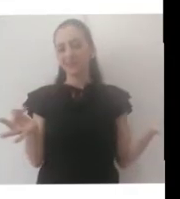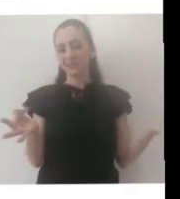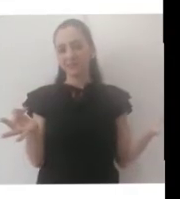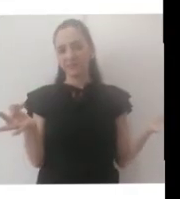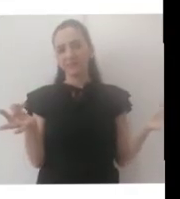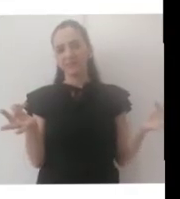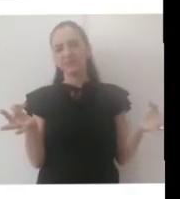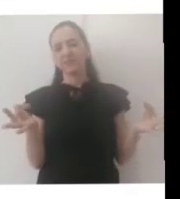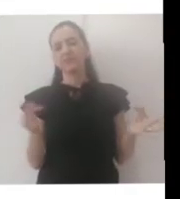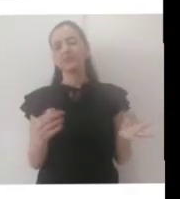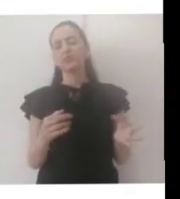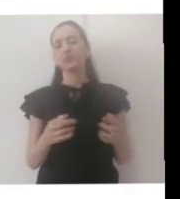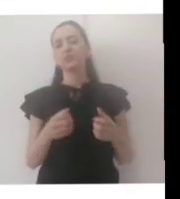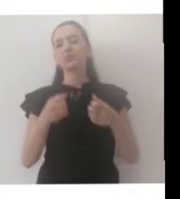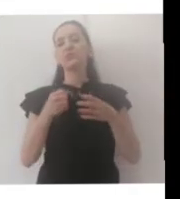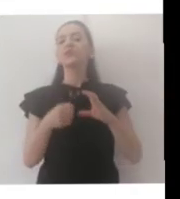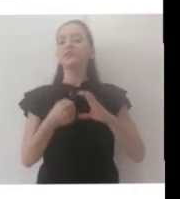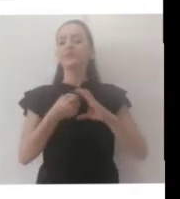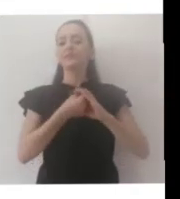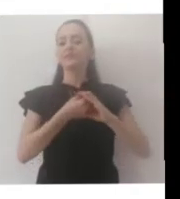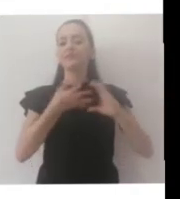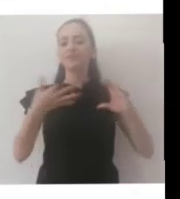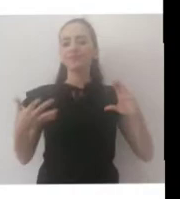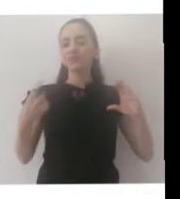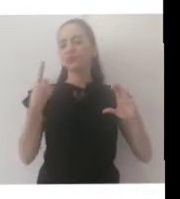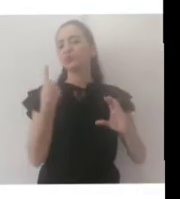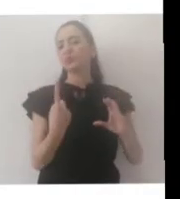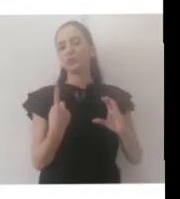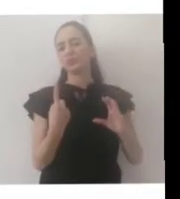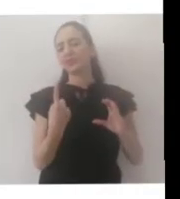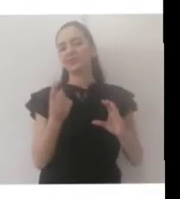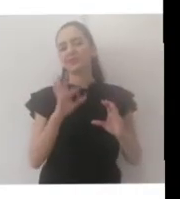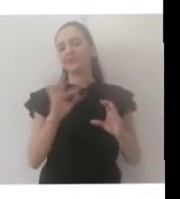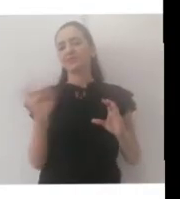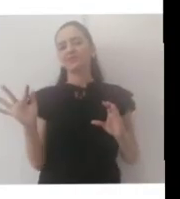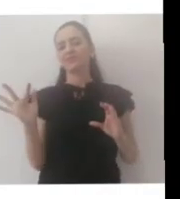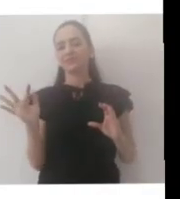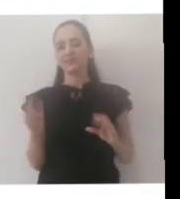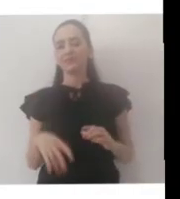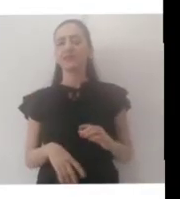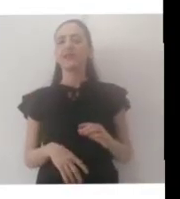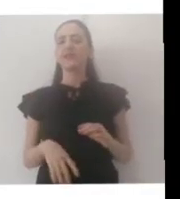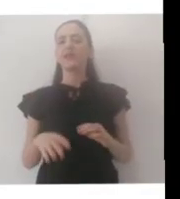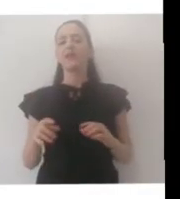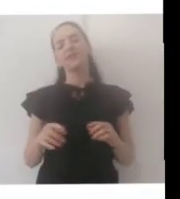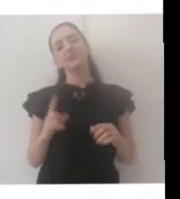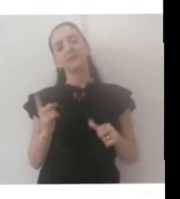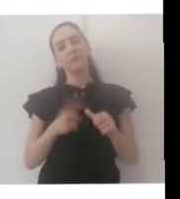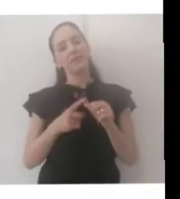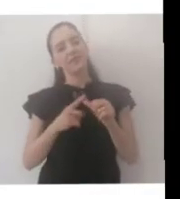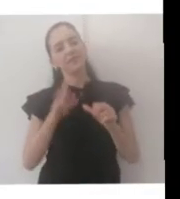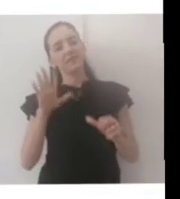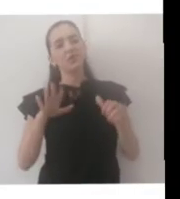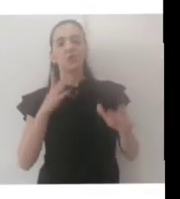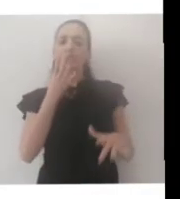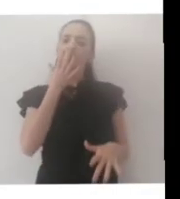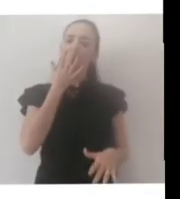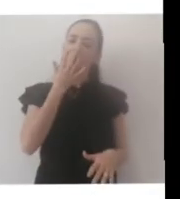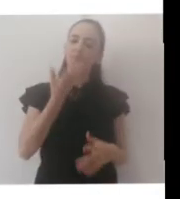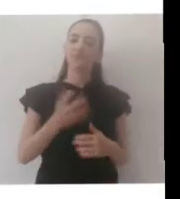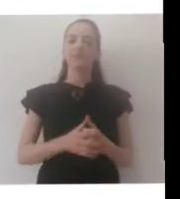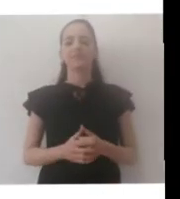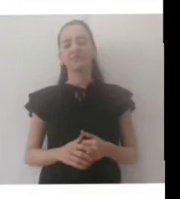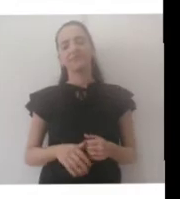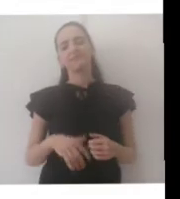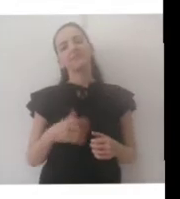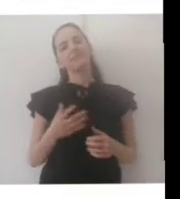simples. Ela só pega uma característica por vez. Então, ela só vai conseguir separar primeiro por cor. Em um outro